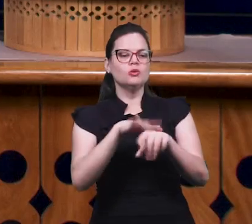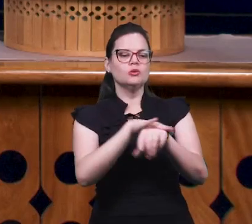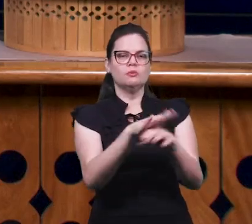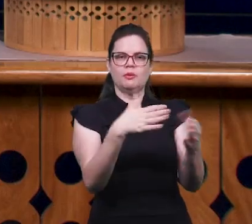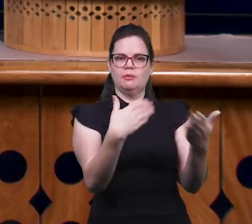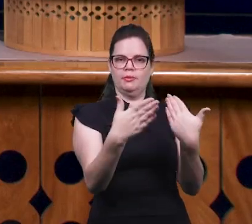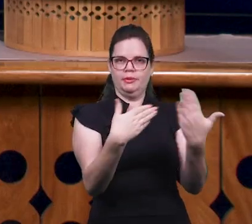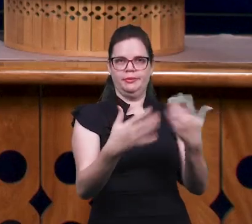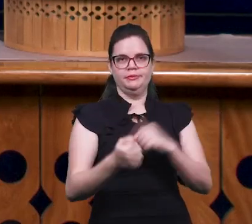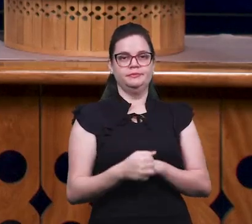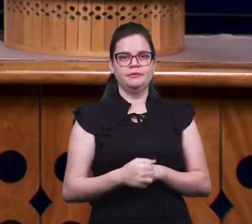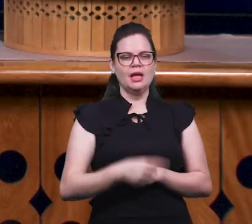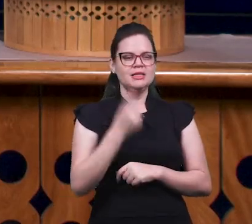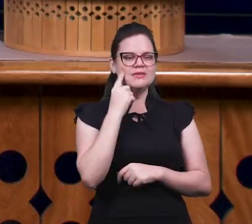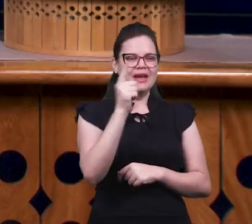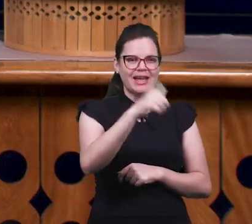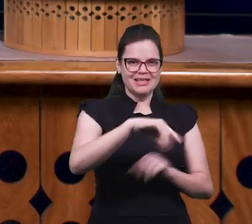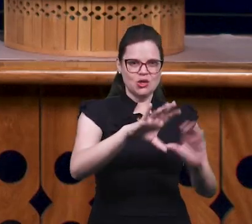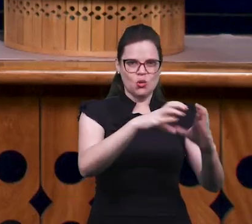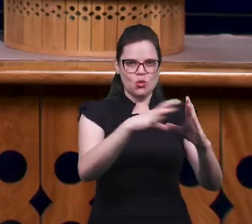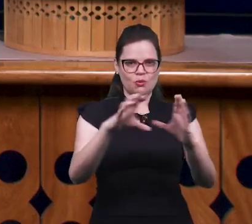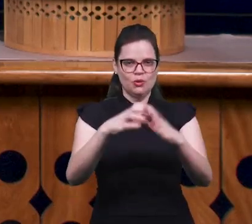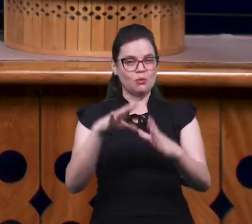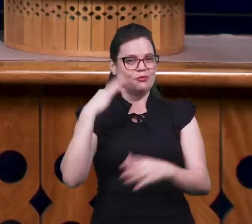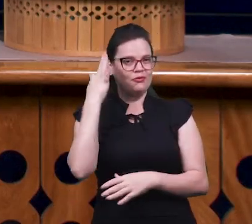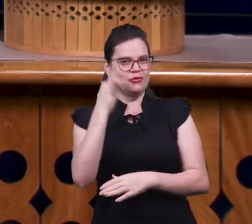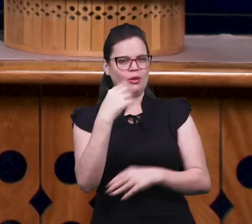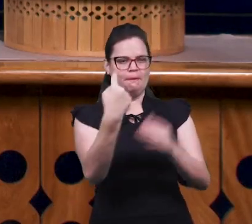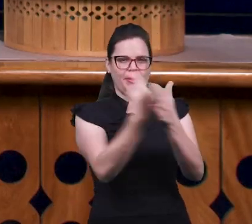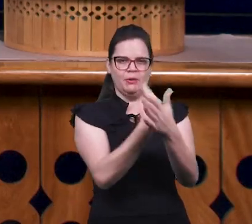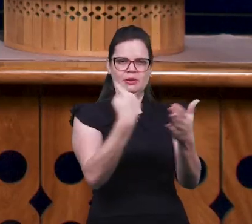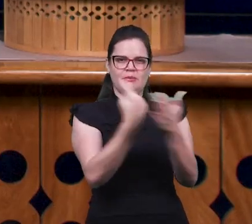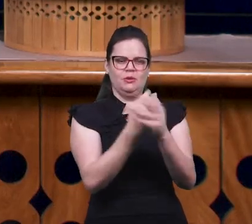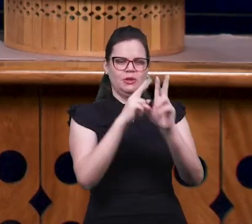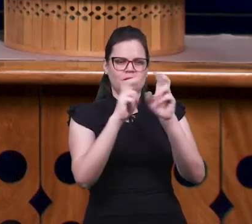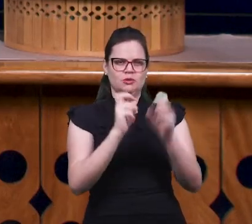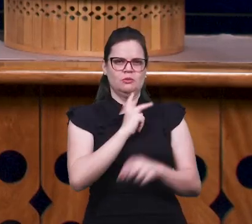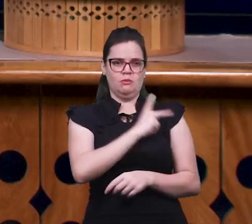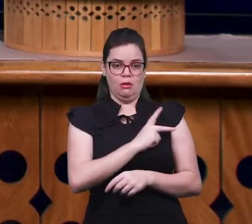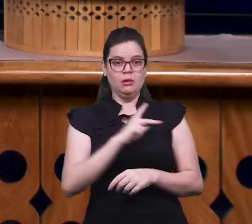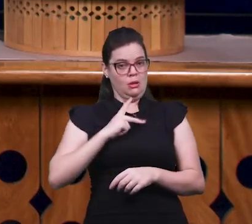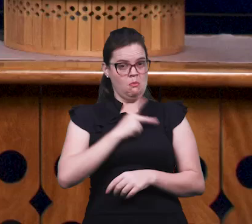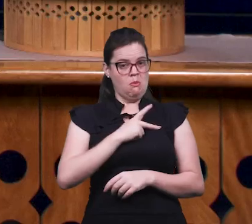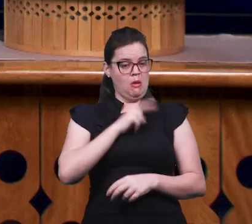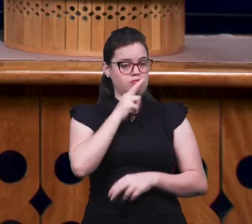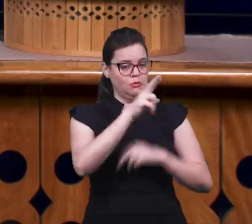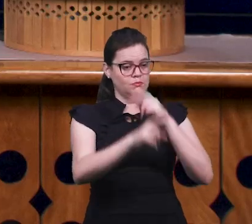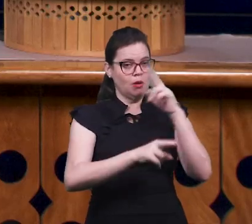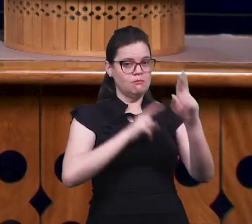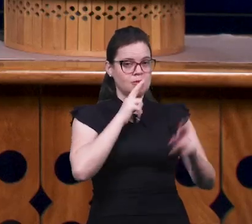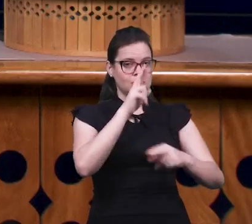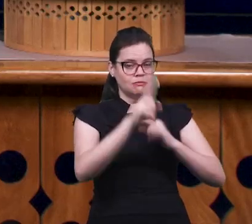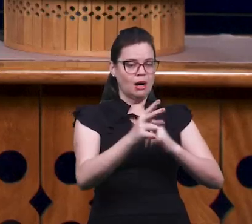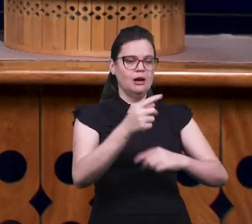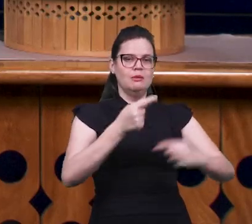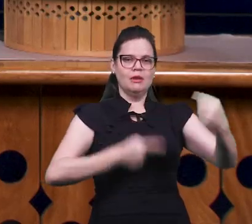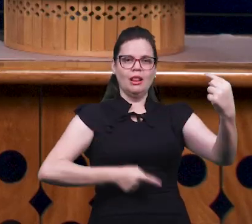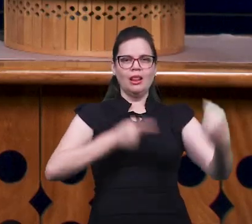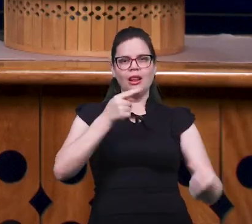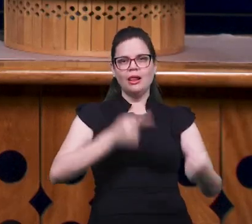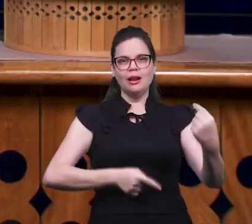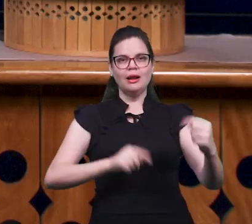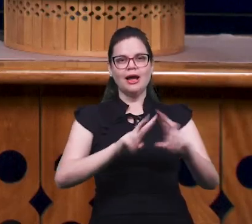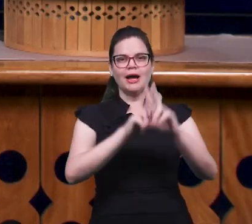grupos questionando sobre a vida, sobre tudo ali. E Paulo trouxe ali sobre